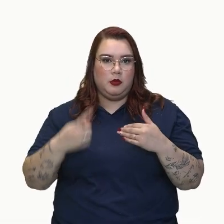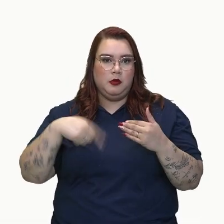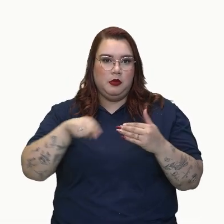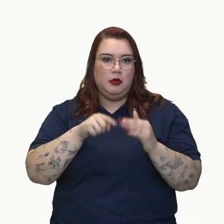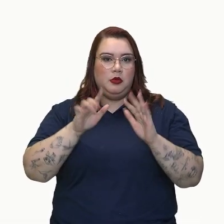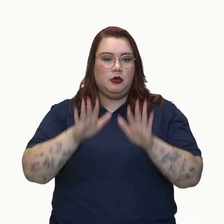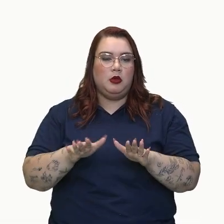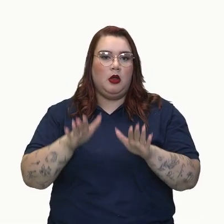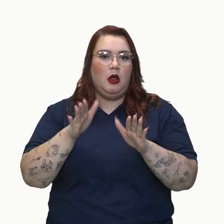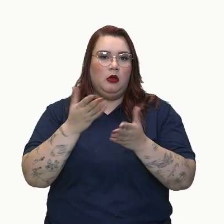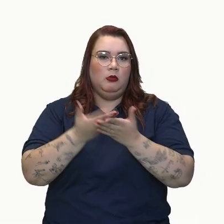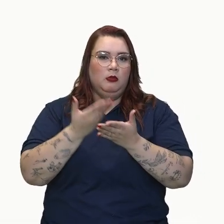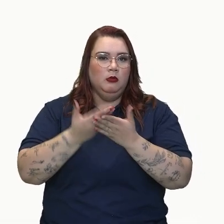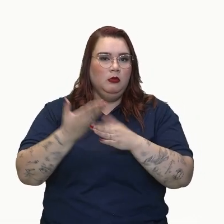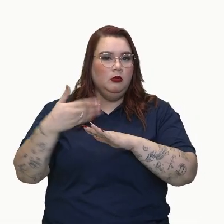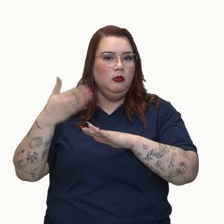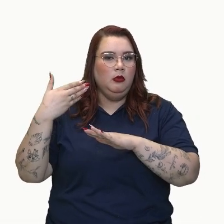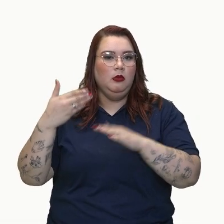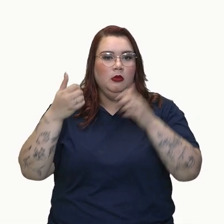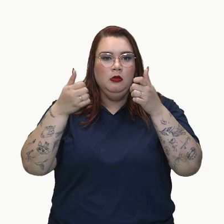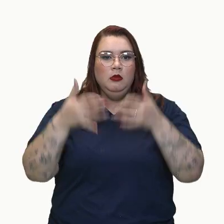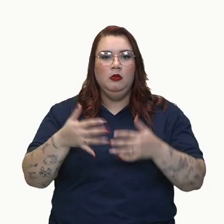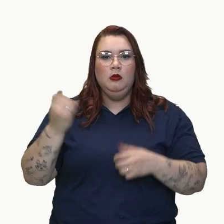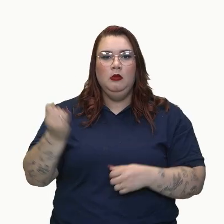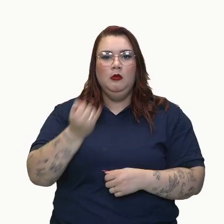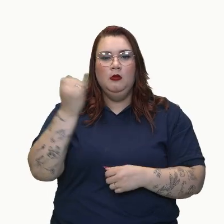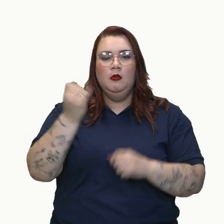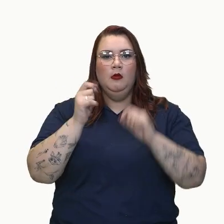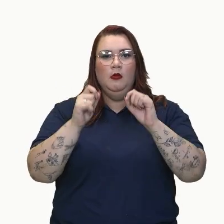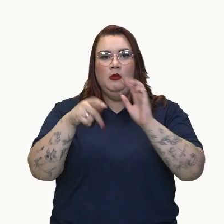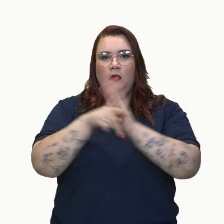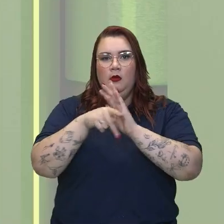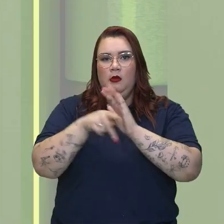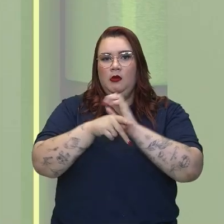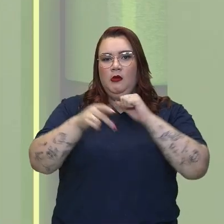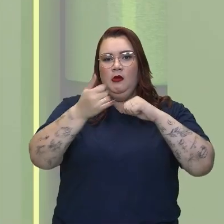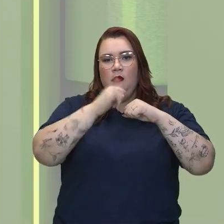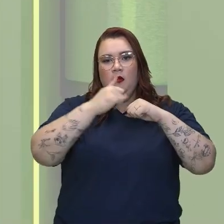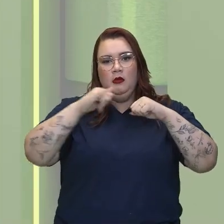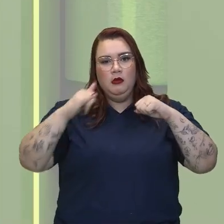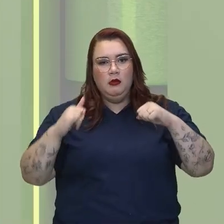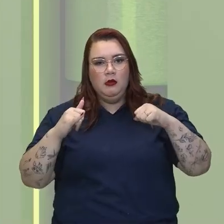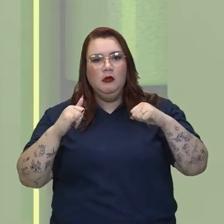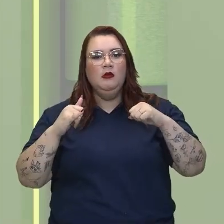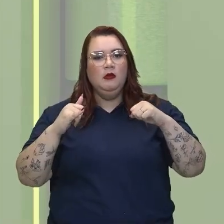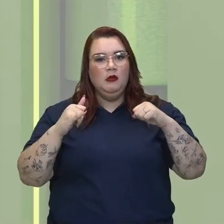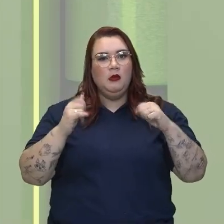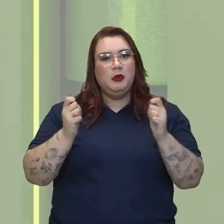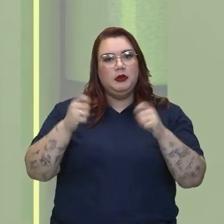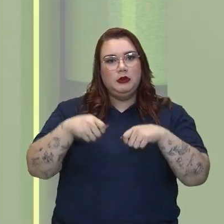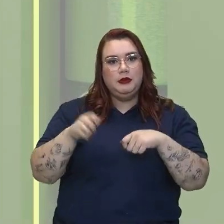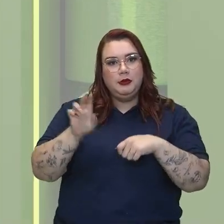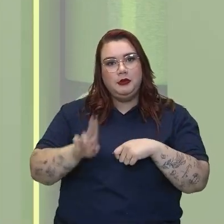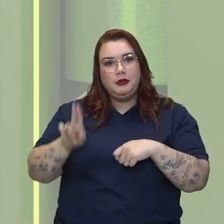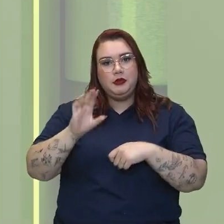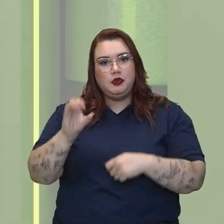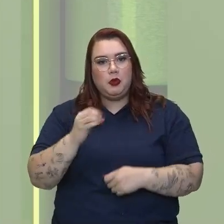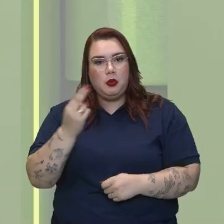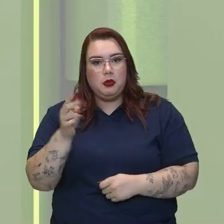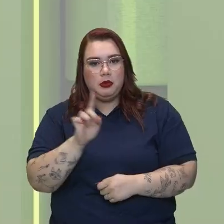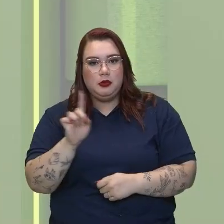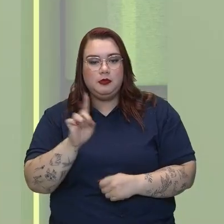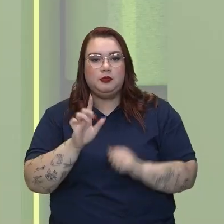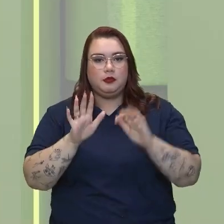algum outro momento falando da importância dos aminoácidos, sejam eles essenciais ou não essenciais. Agora